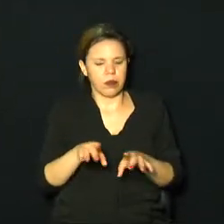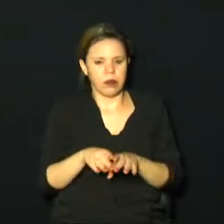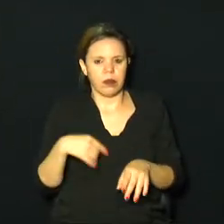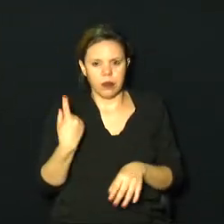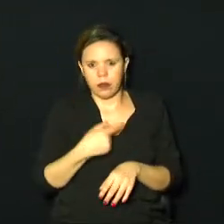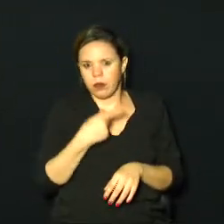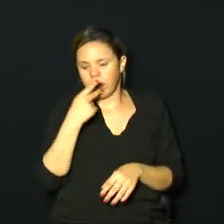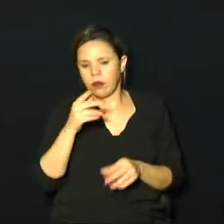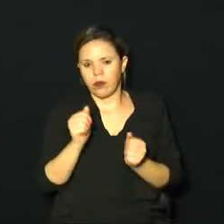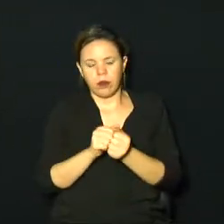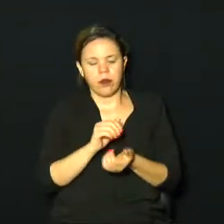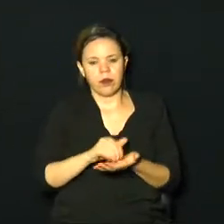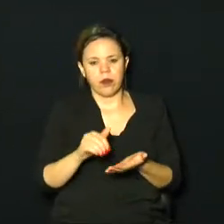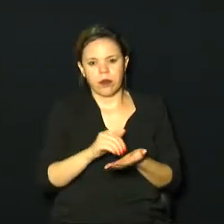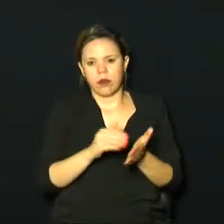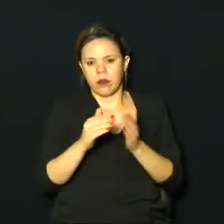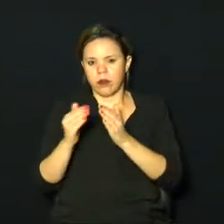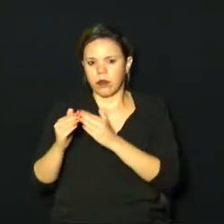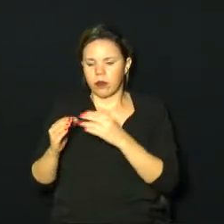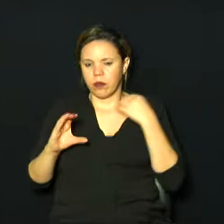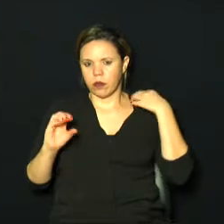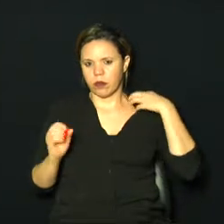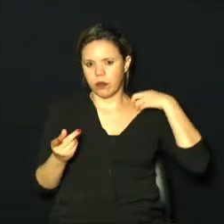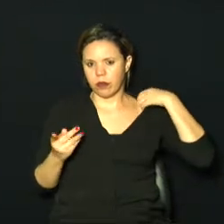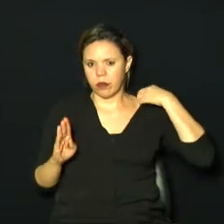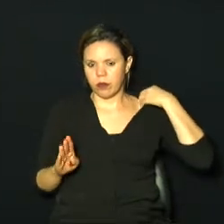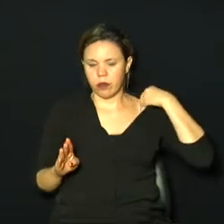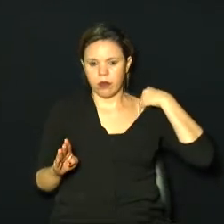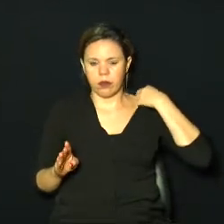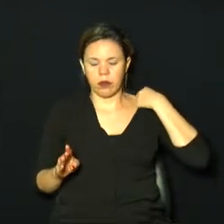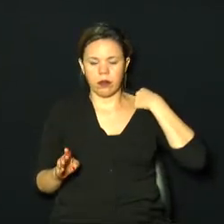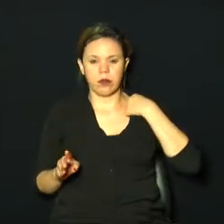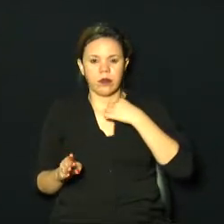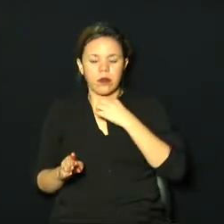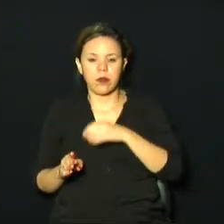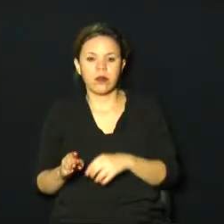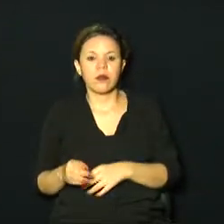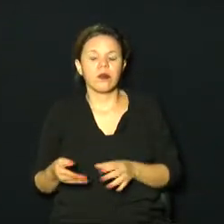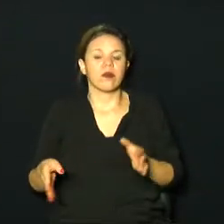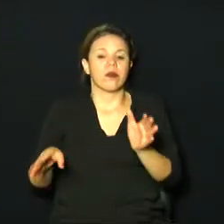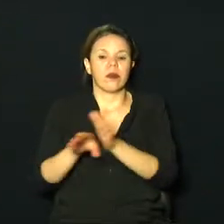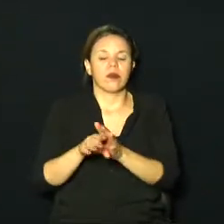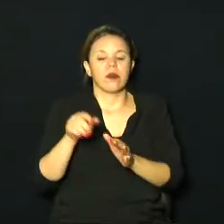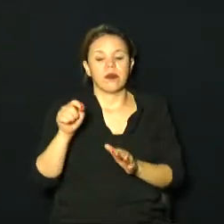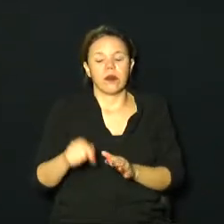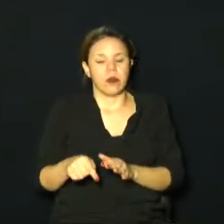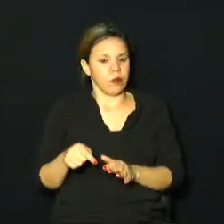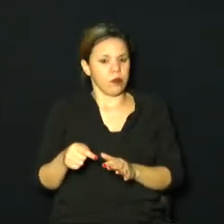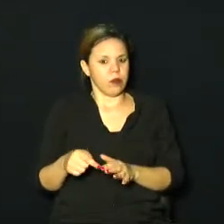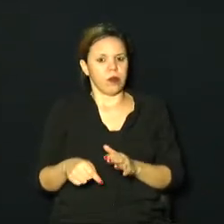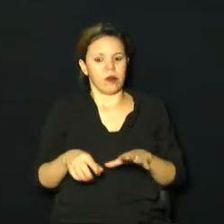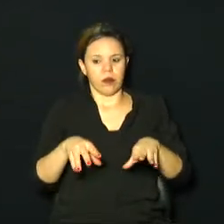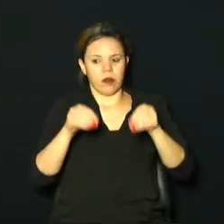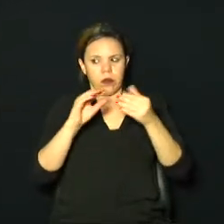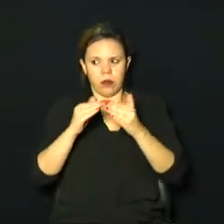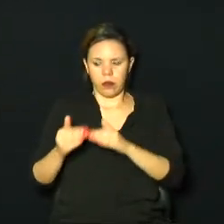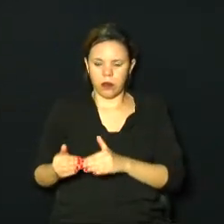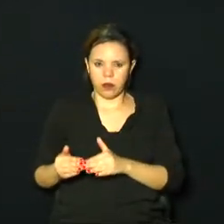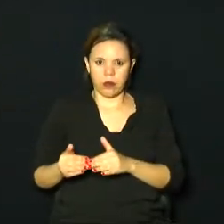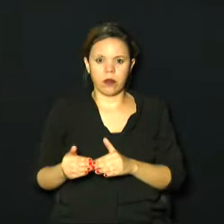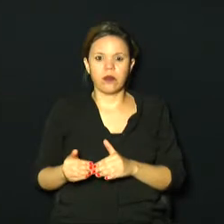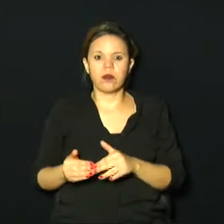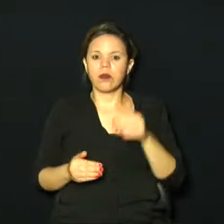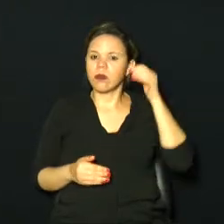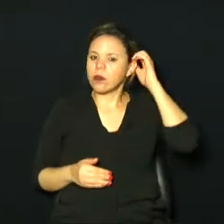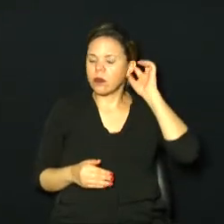junto à Secretaria de Habitação e junto à Coab. E quando veio, então, a ocupação e o proprietário, que